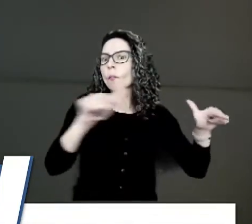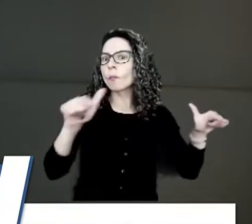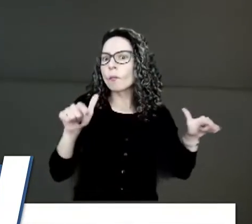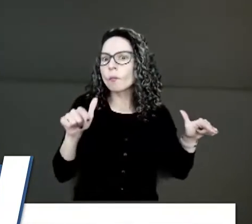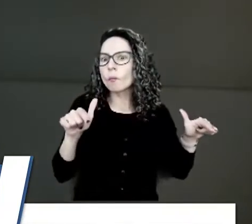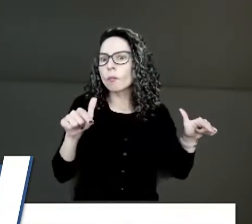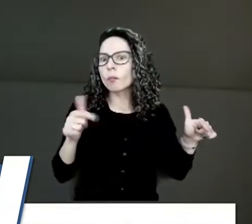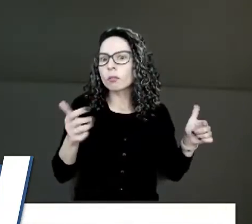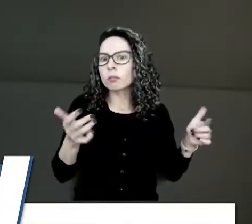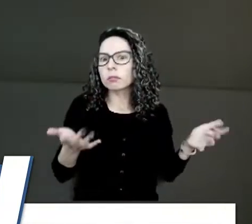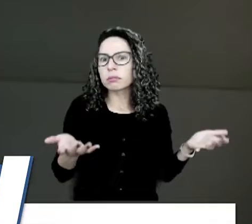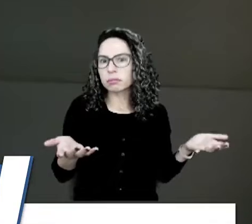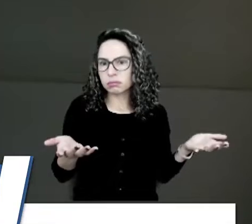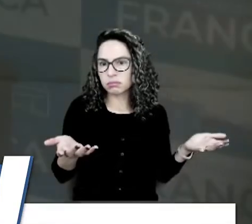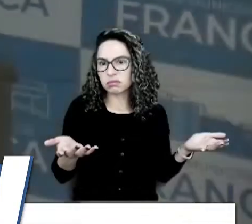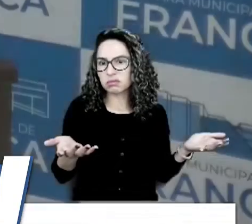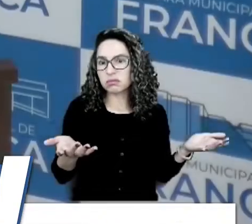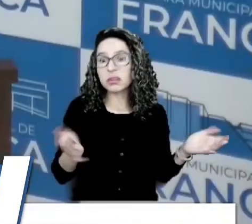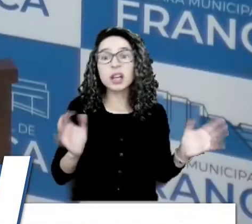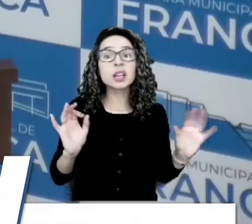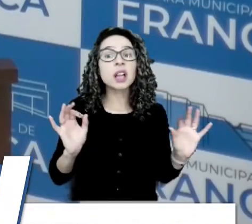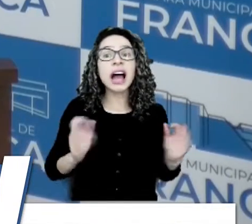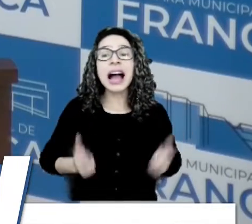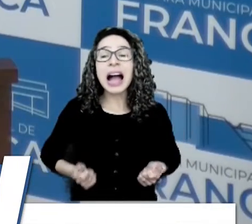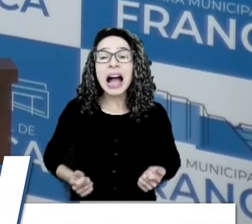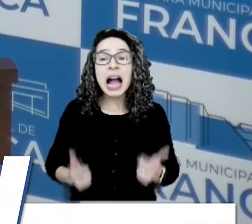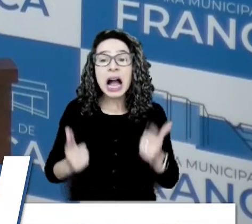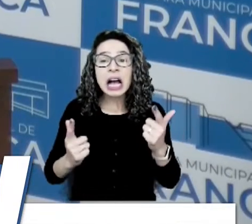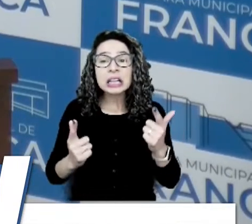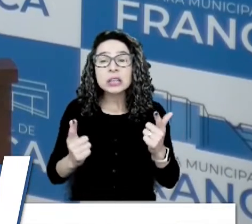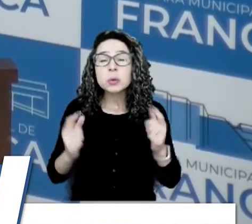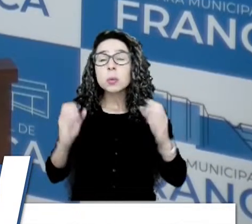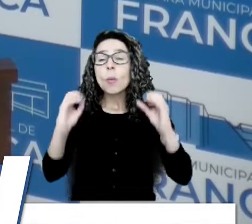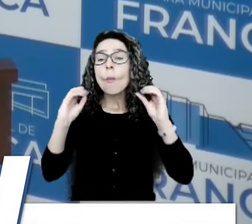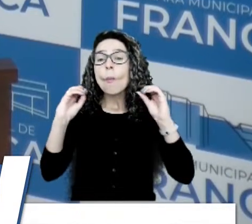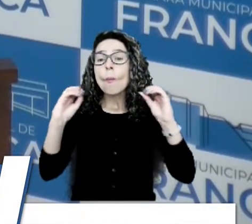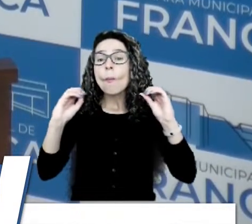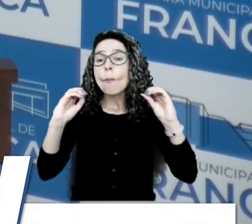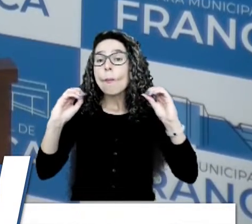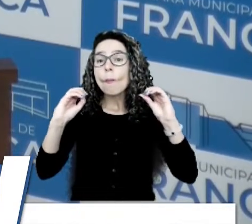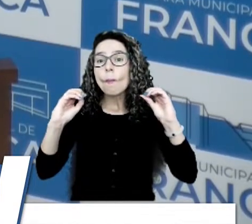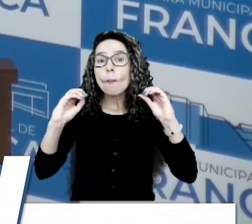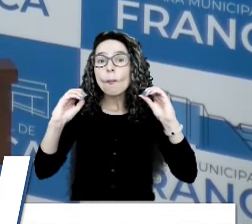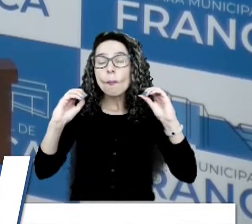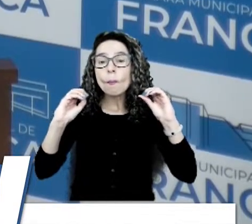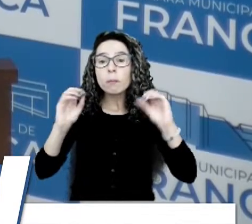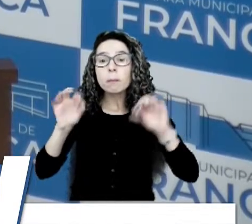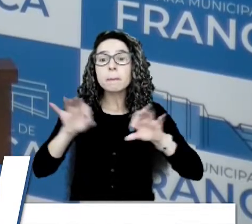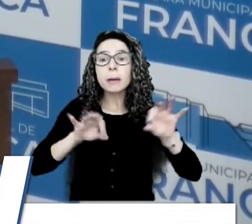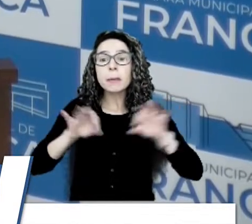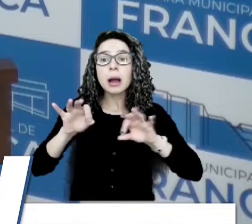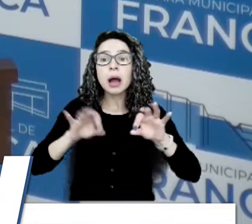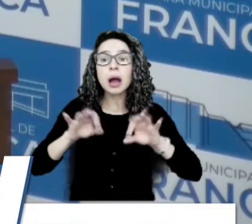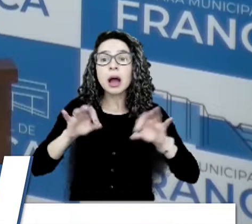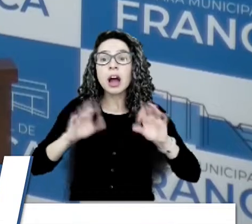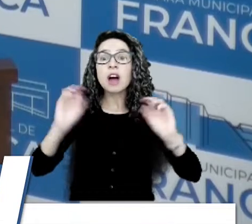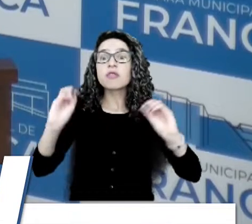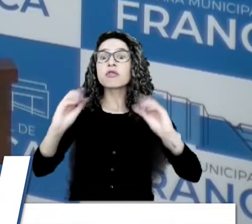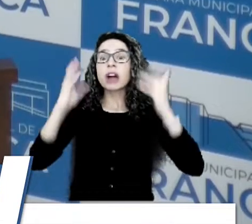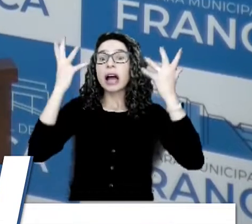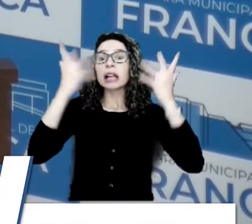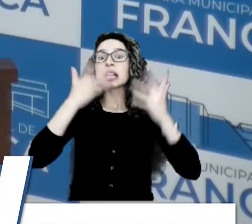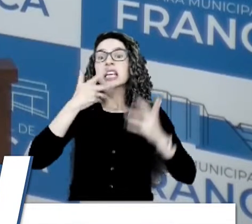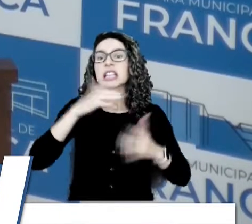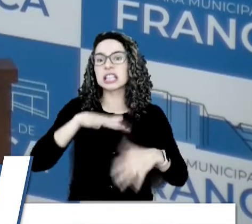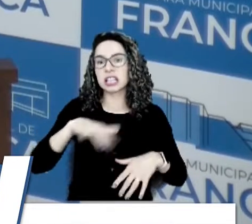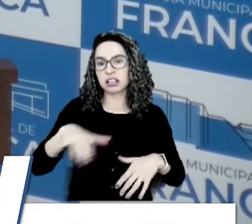Ou seja, não foi gasto um real com a festa das nossas crianças.